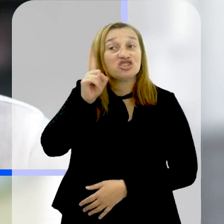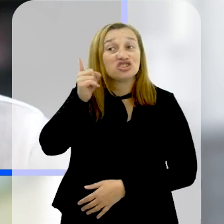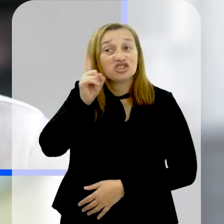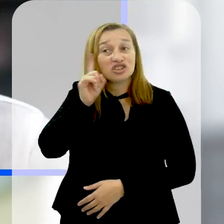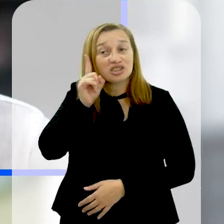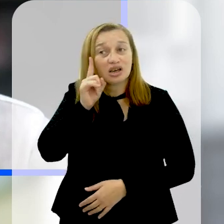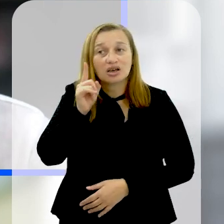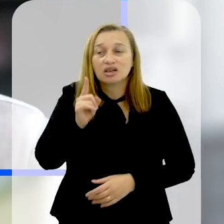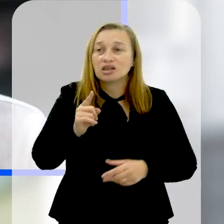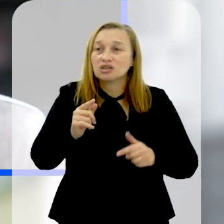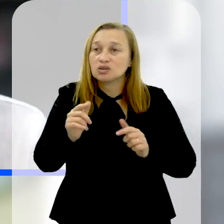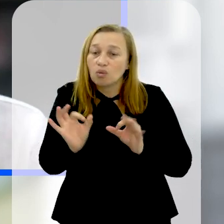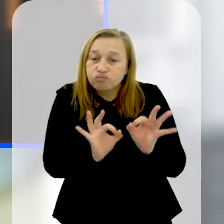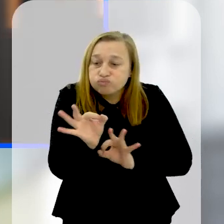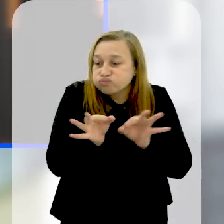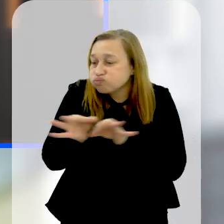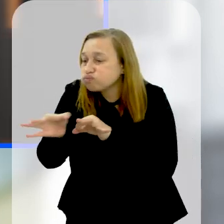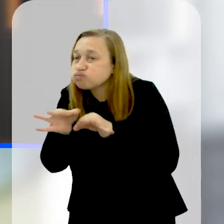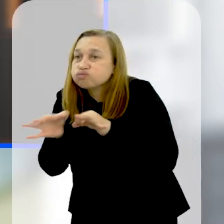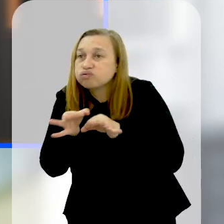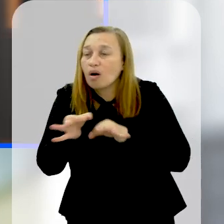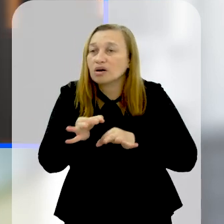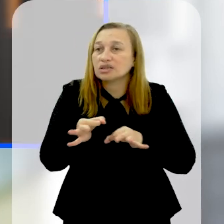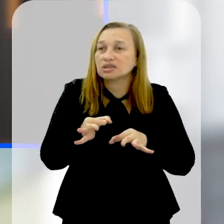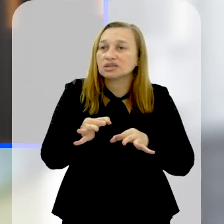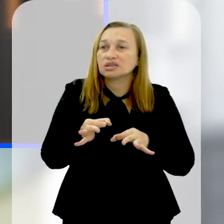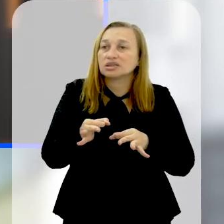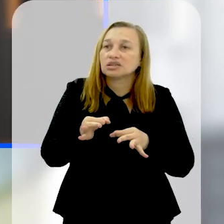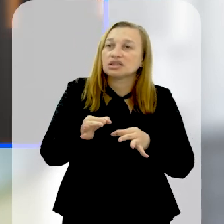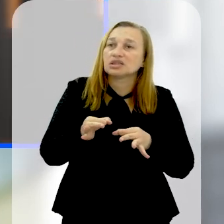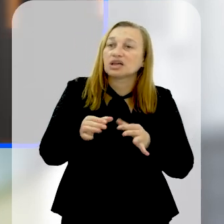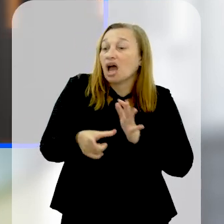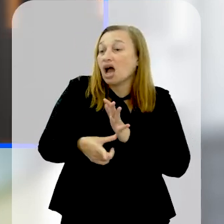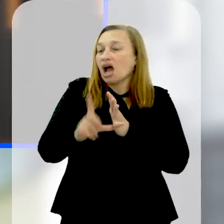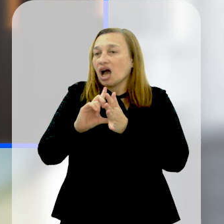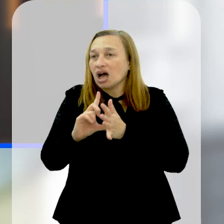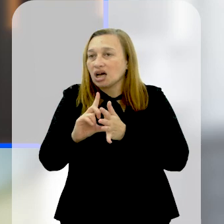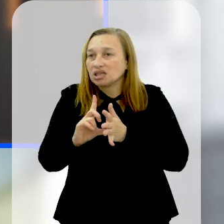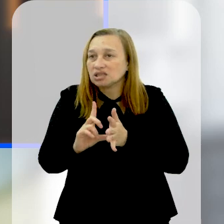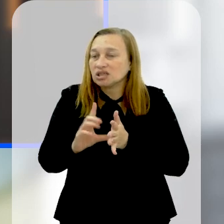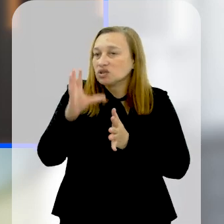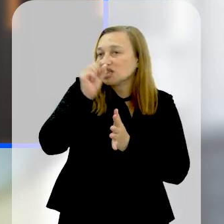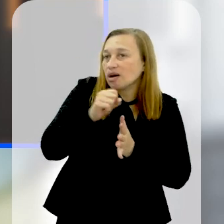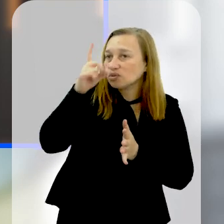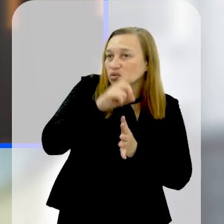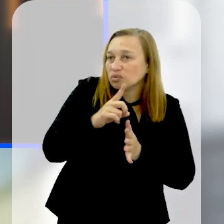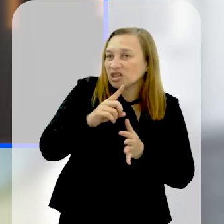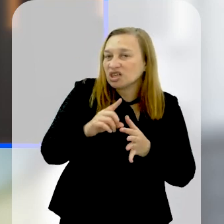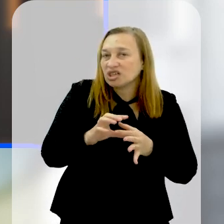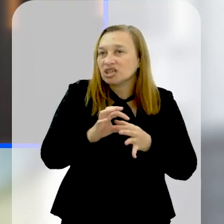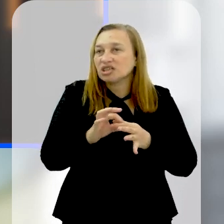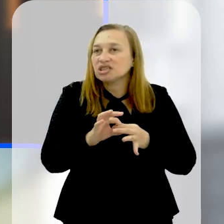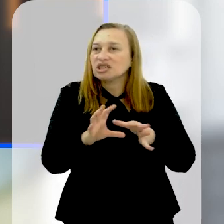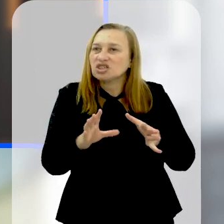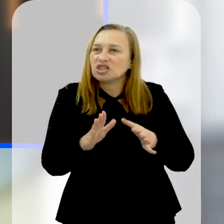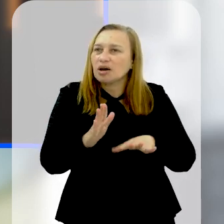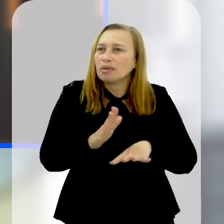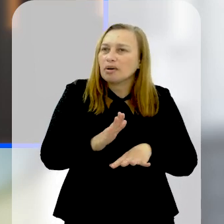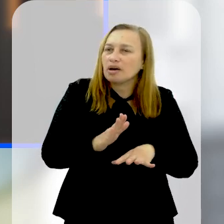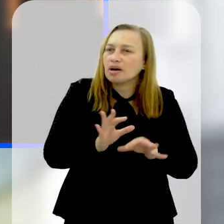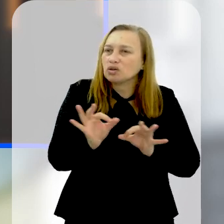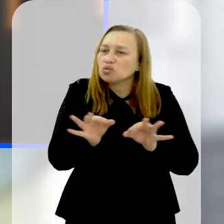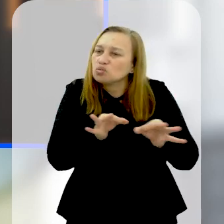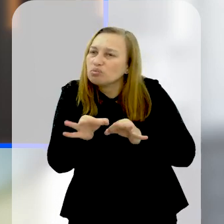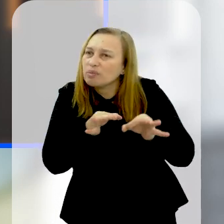do dia a dia para se organizar, talvez com antecedência, no final de semana, deixar o